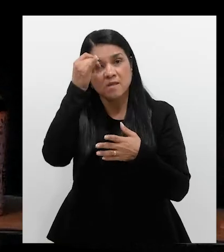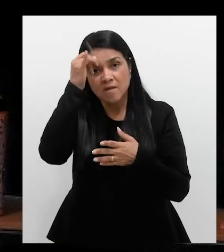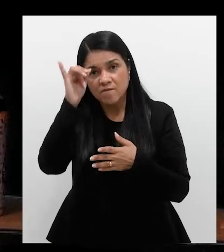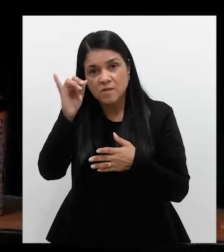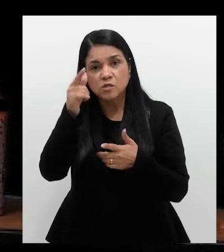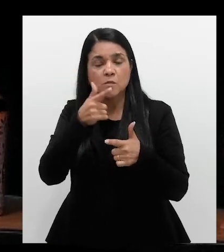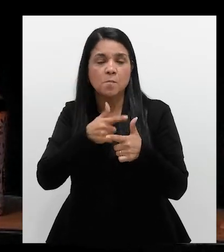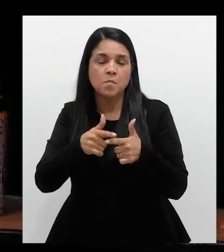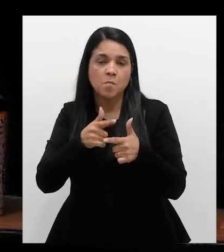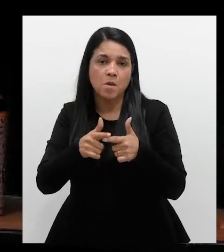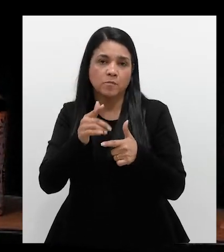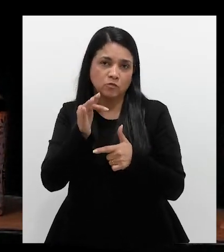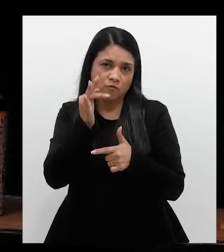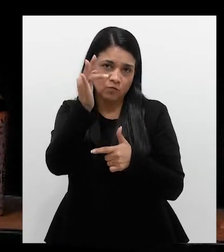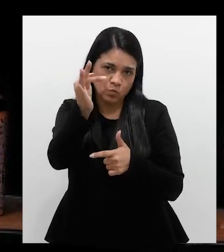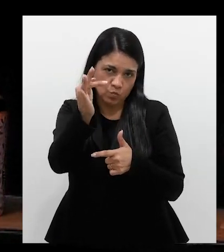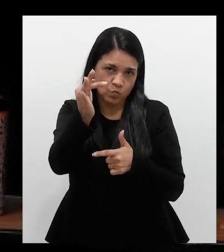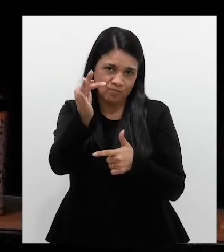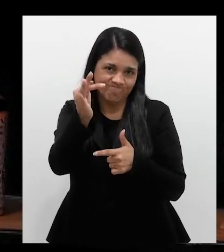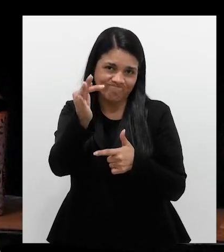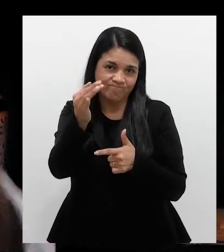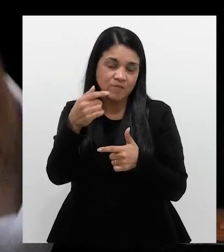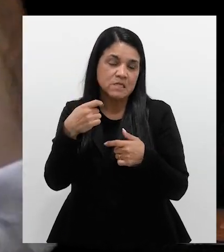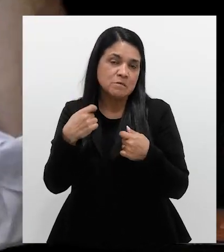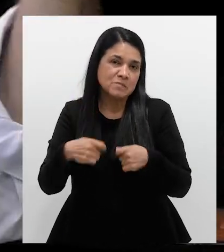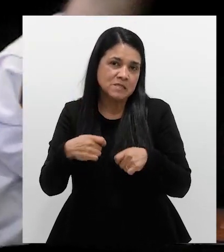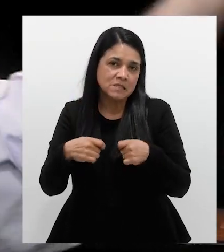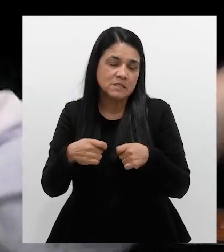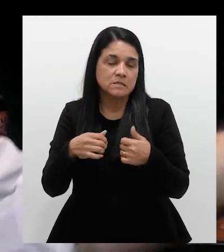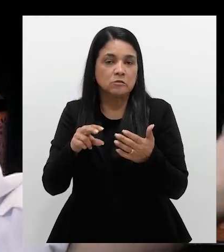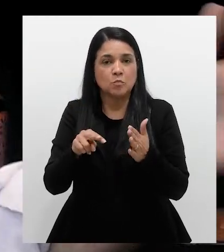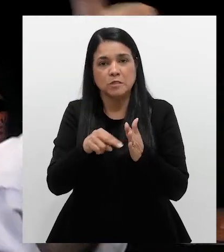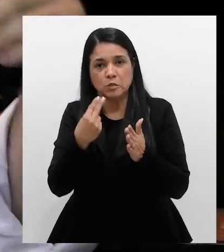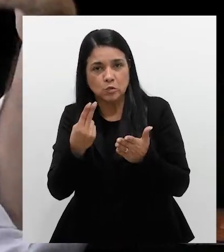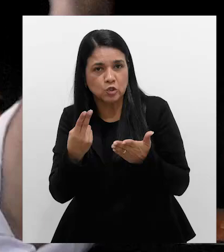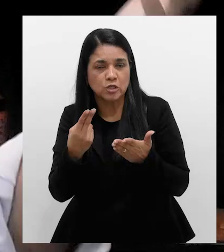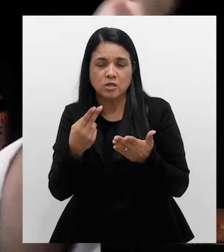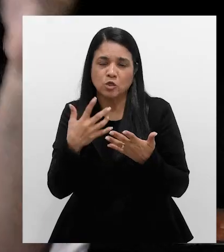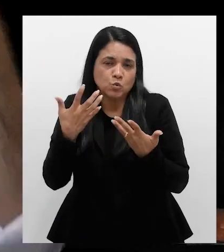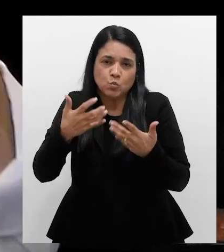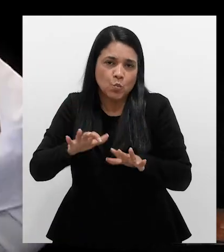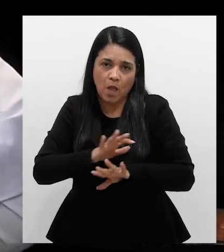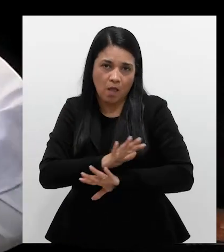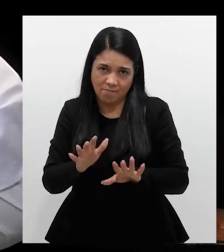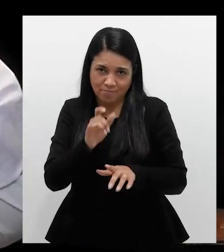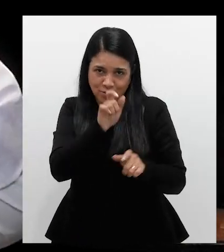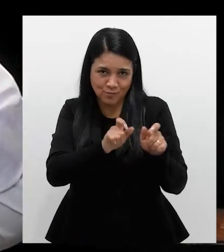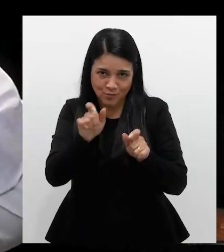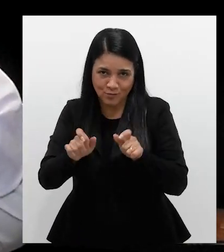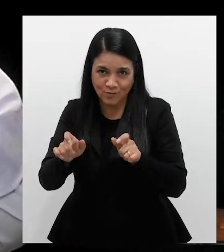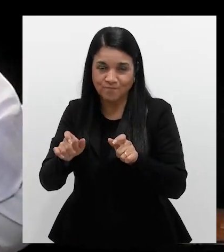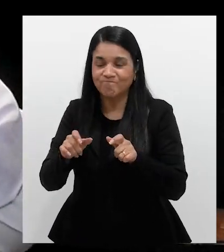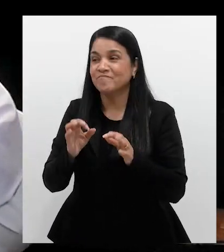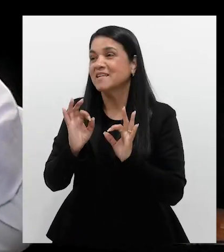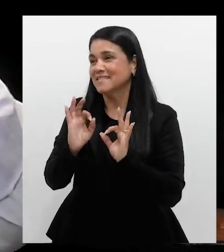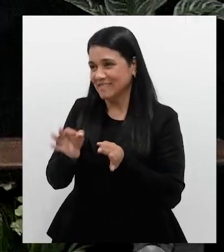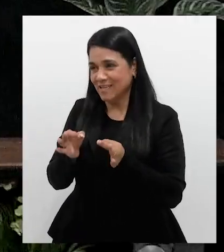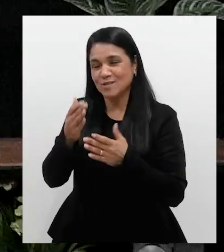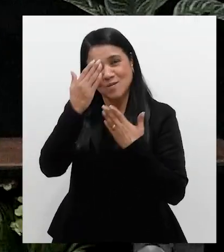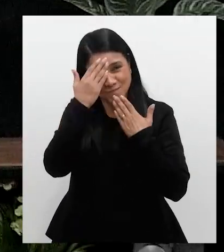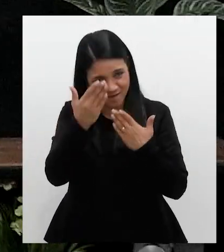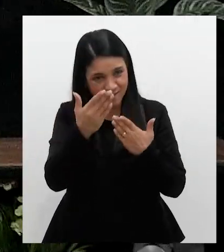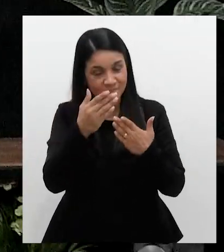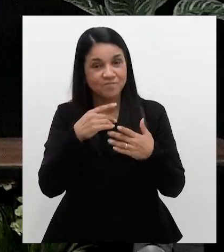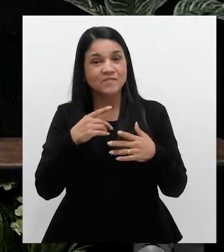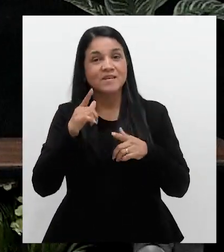prevenções, e aí evite problemas maiores que lá na frente possa precisar de uma reabilitação, que é o que a gente não quer para ninguém. Tá certo,